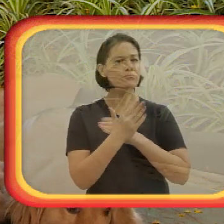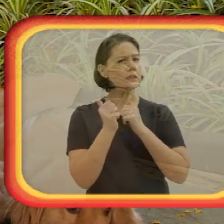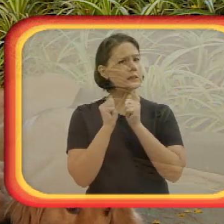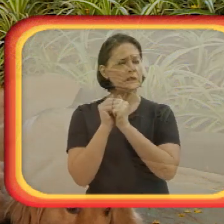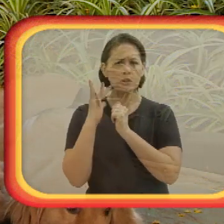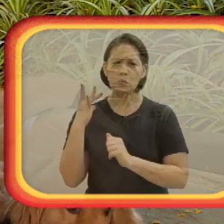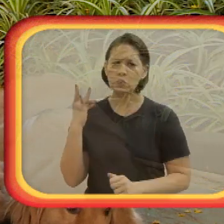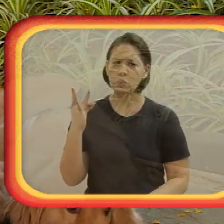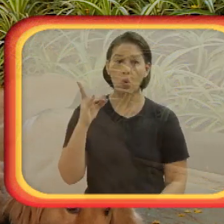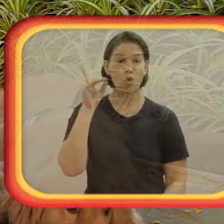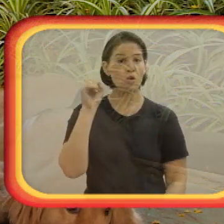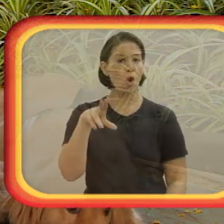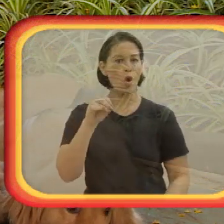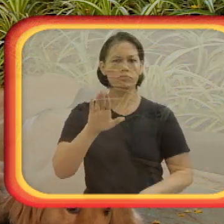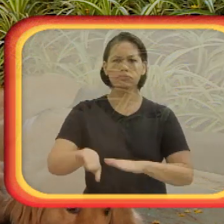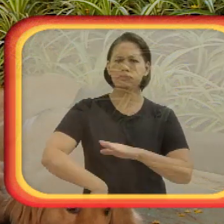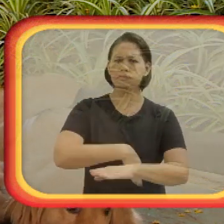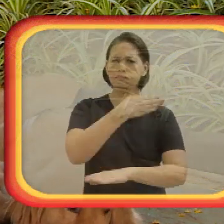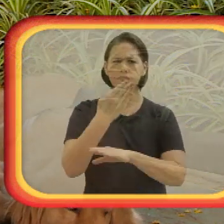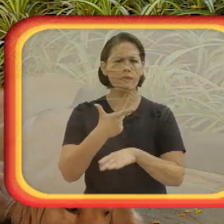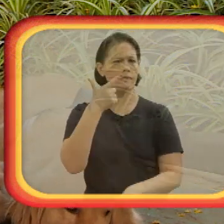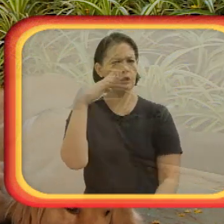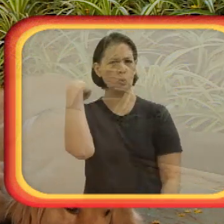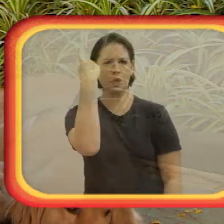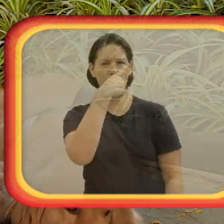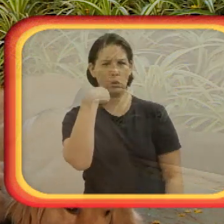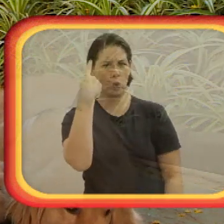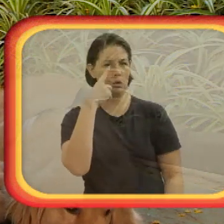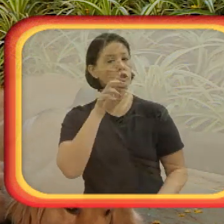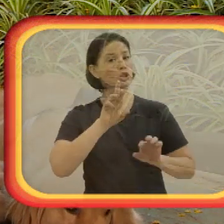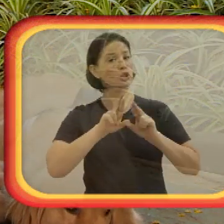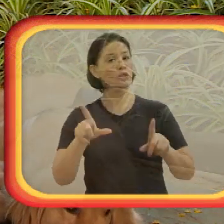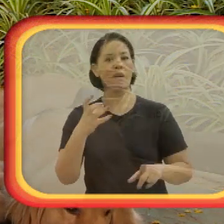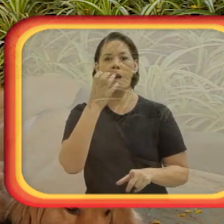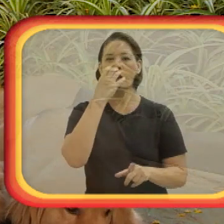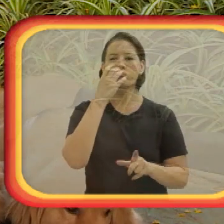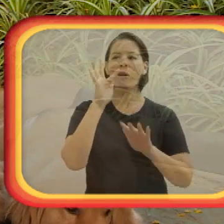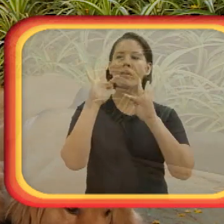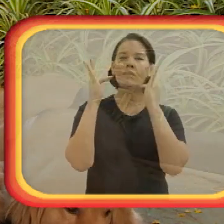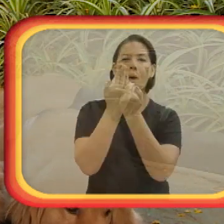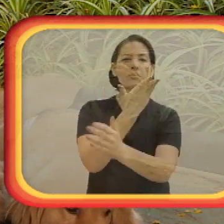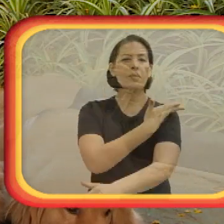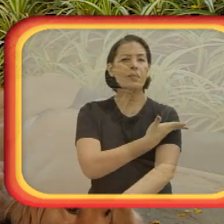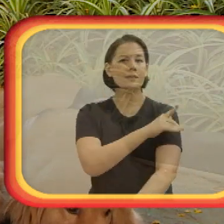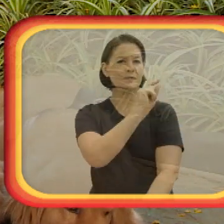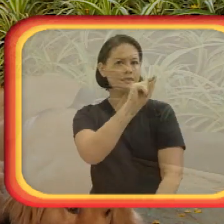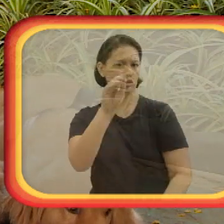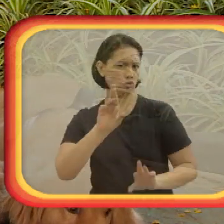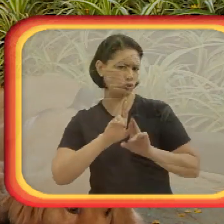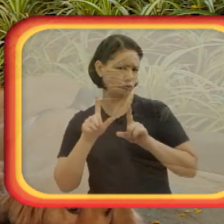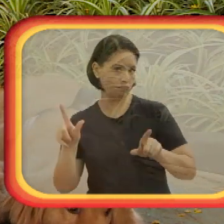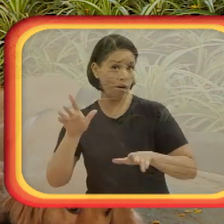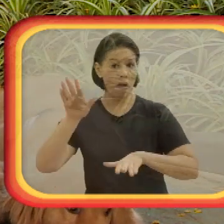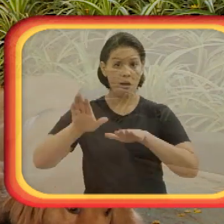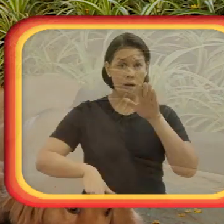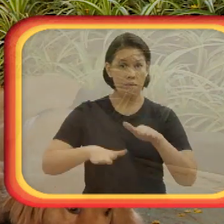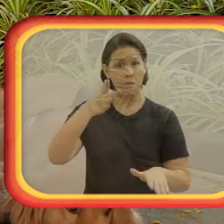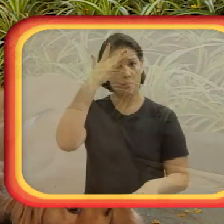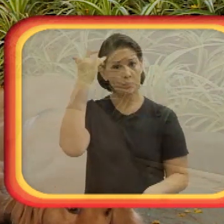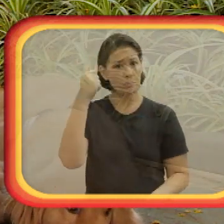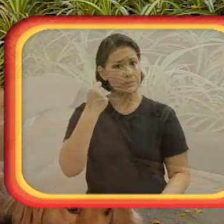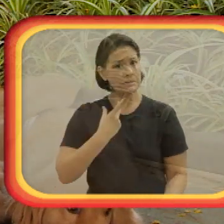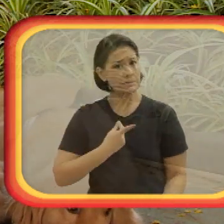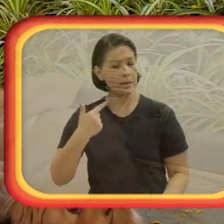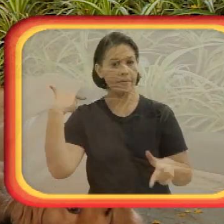dono o tempo inteiro, né? 24 horas, diferente de um cão de família. Né? Às vezes as pessoas saem para trabalhar, o cão fica em